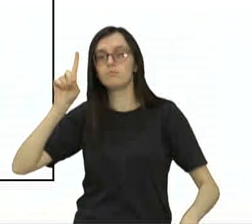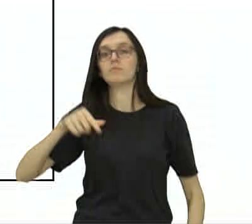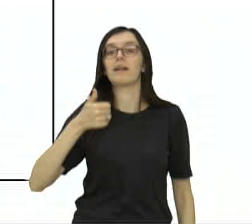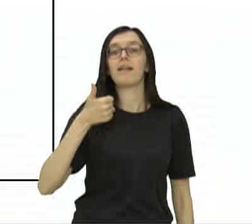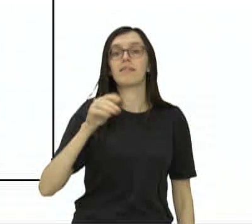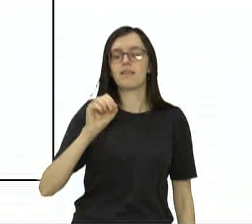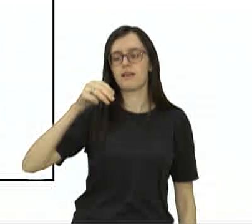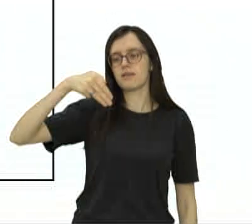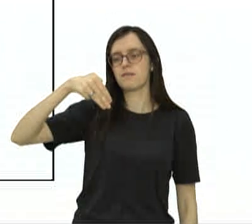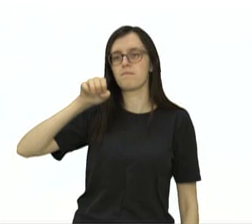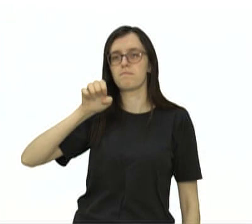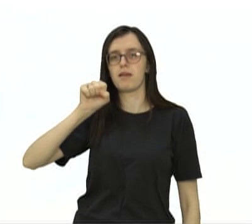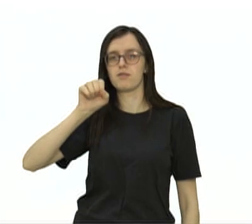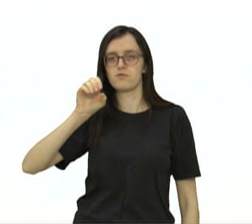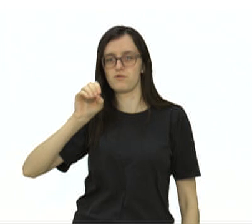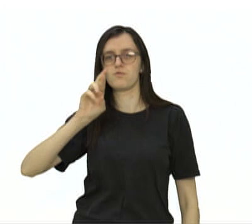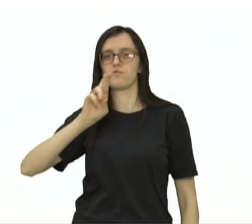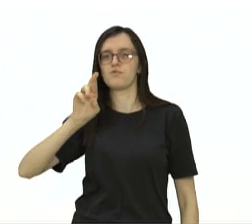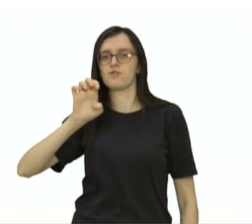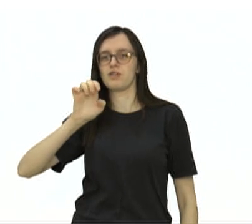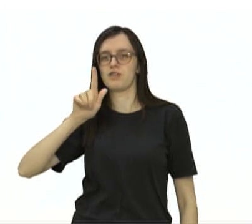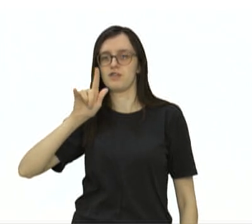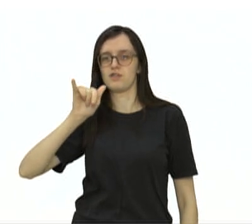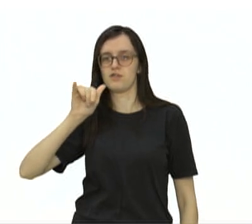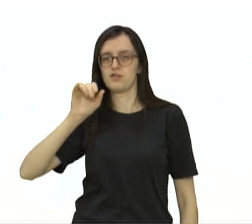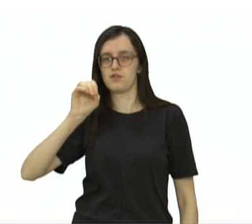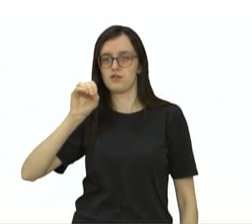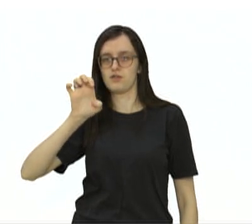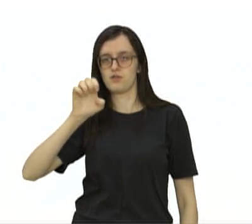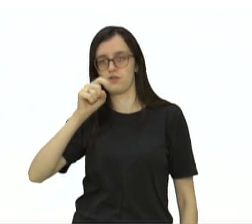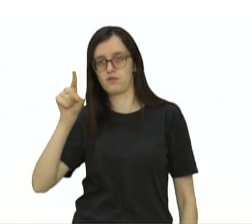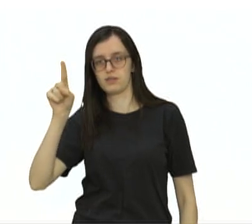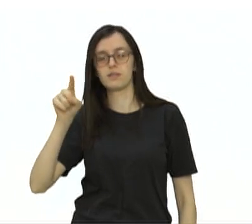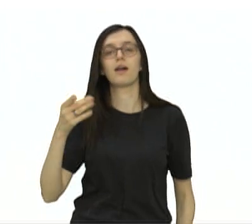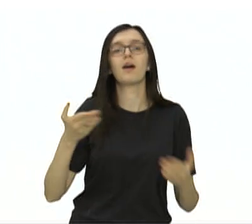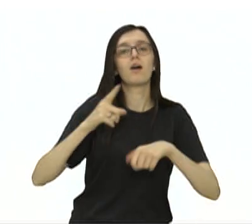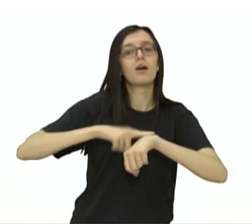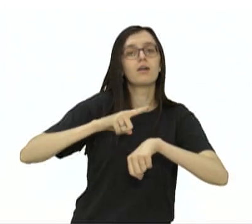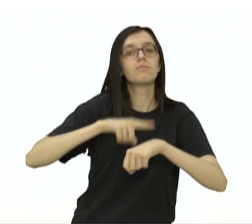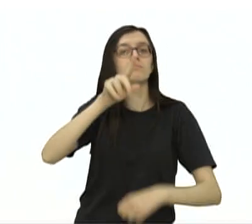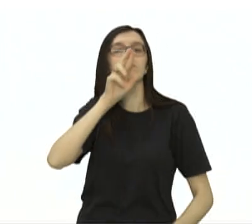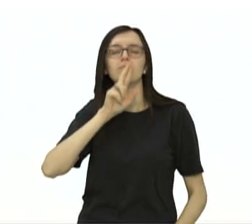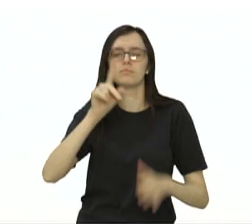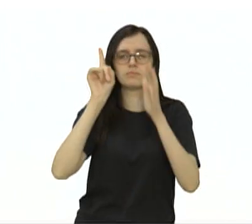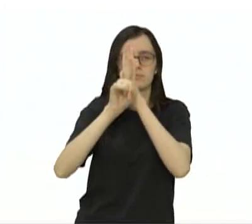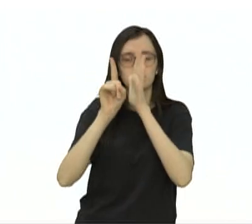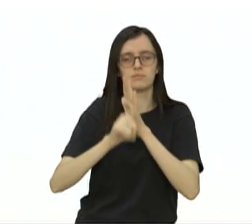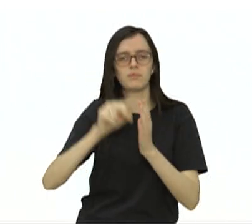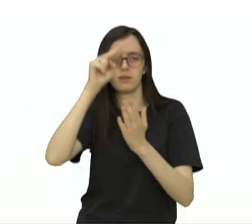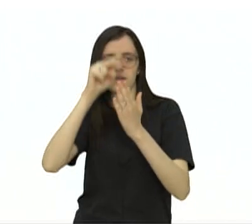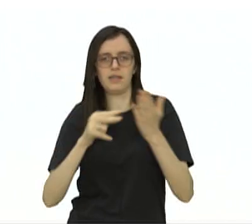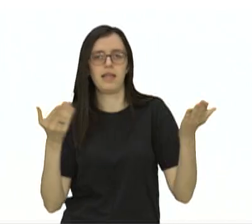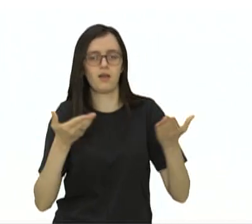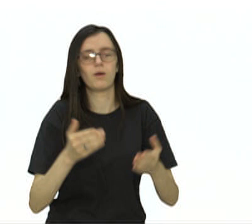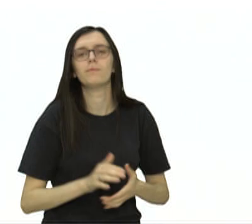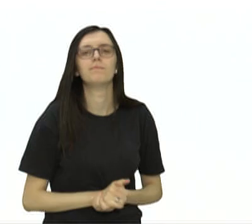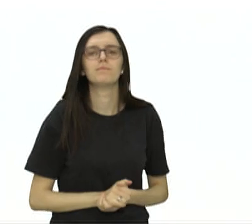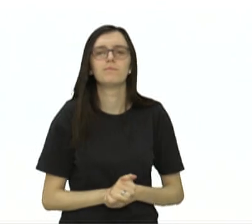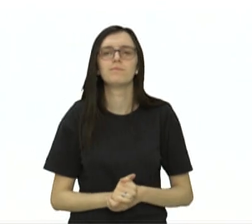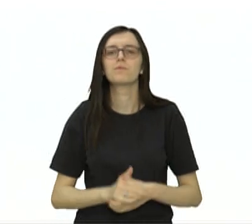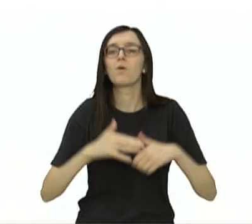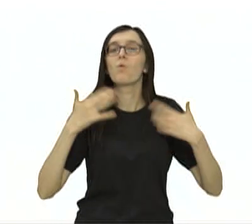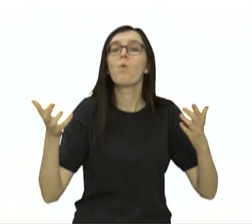10 mesorregiões. Então, agora você tem um tempo para responder o quiz. Vamos ler o quiz. Quais